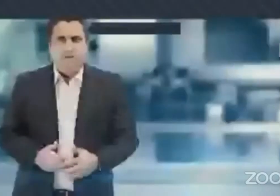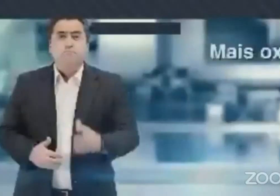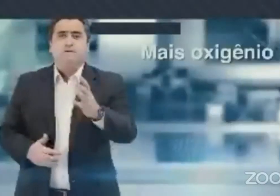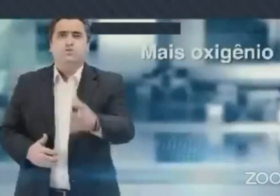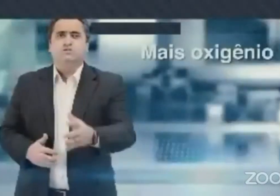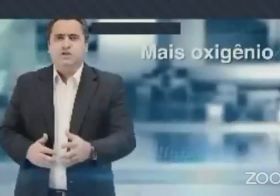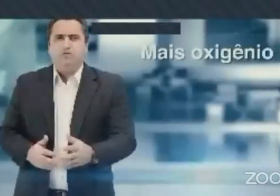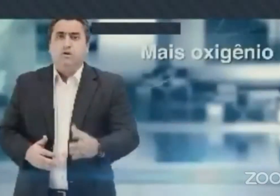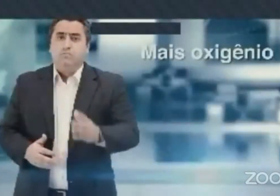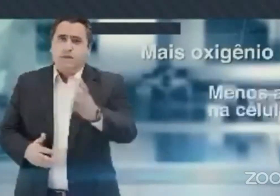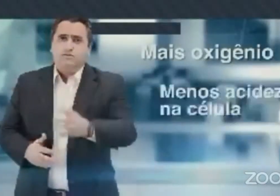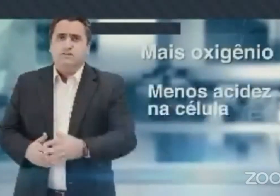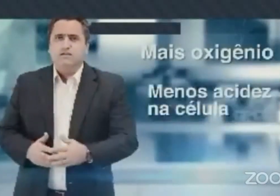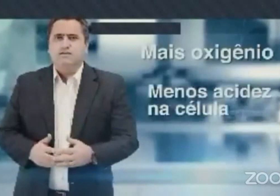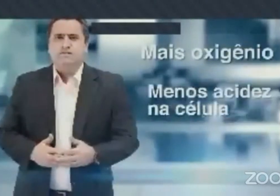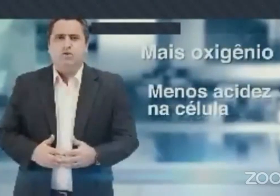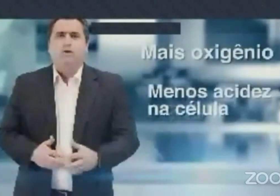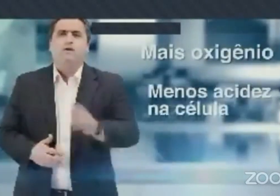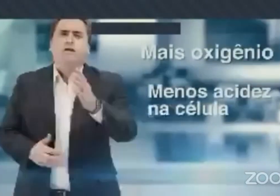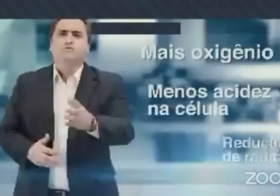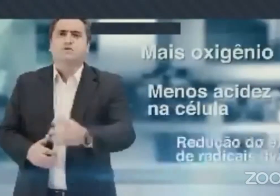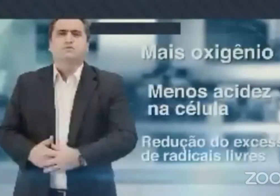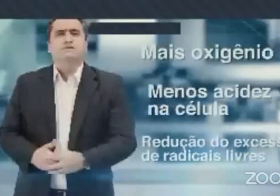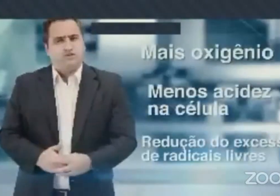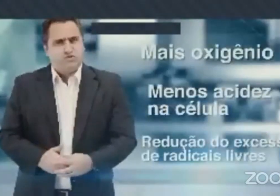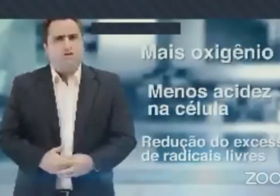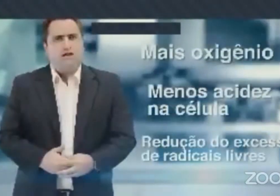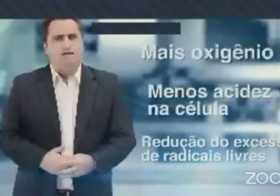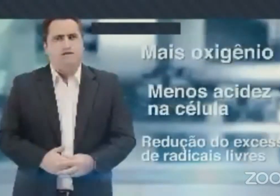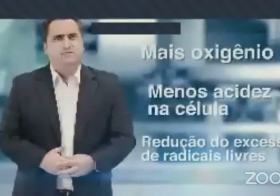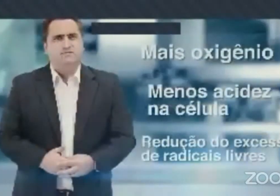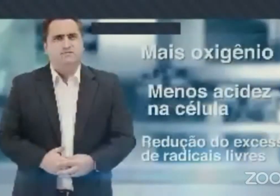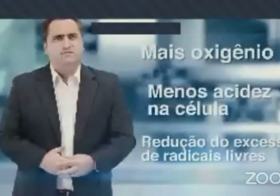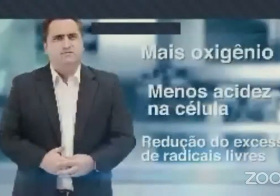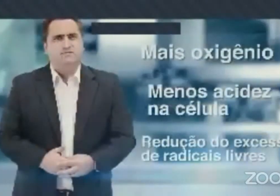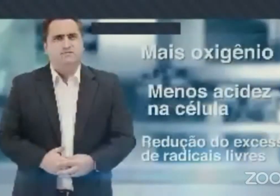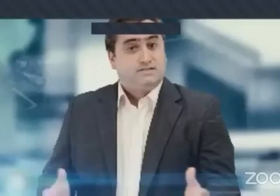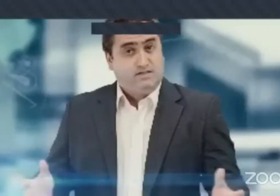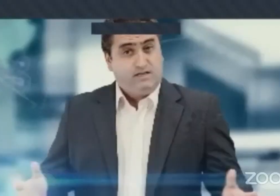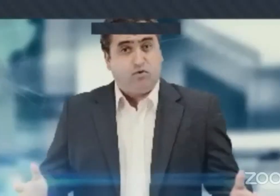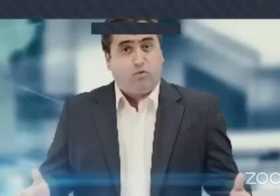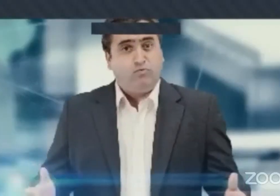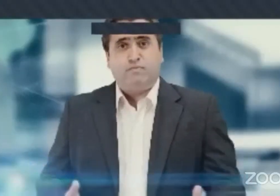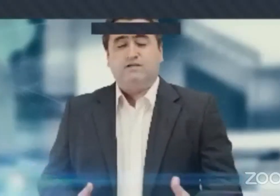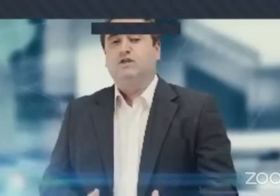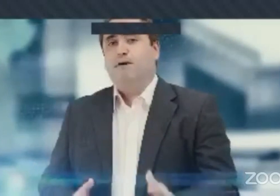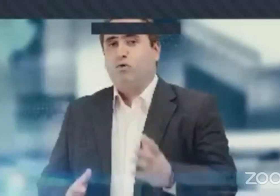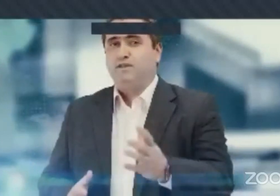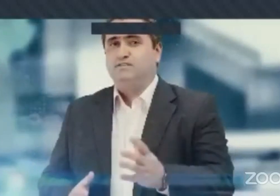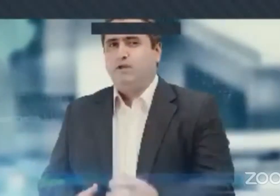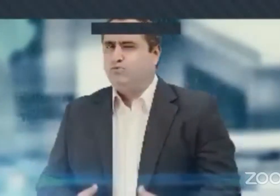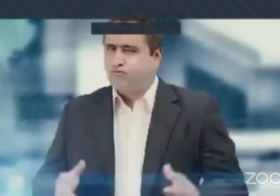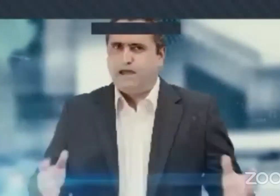significa? Mais oxigênio, menos acidez na célula e a redução do excesso de radicais livres. Ou seja, se esse é o ponto de partida